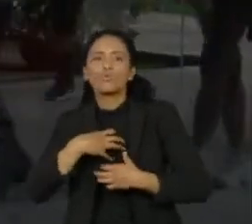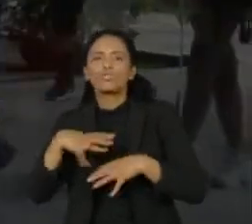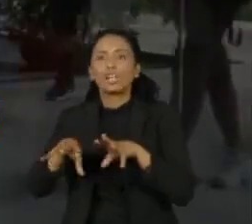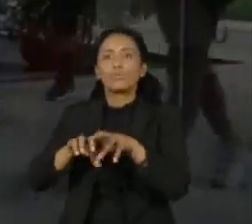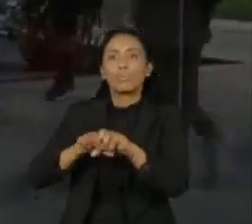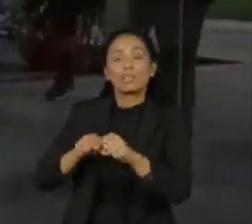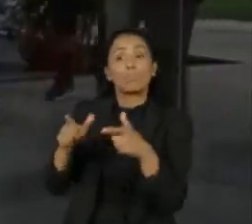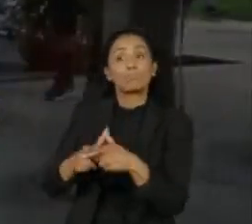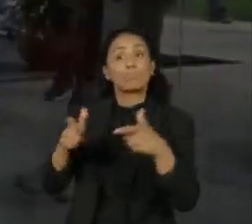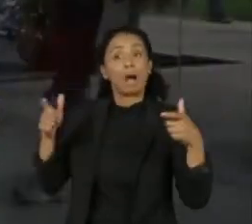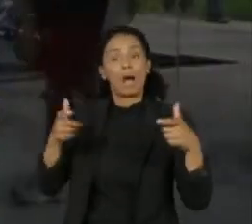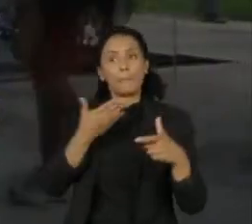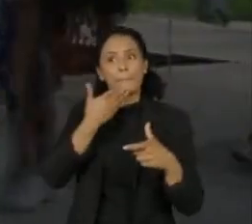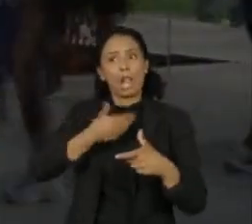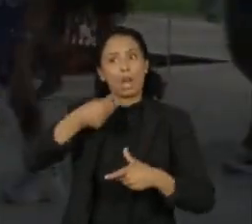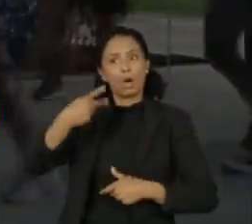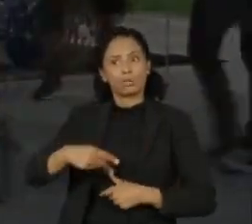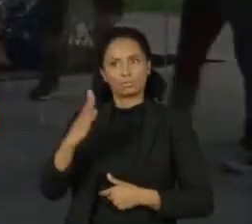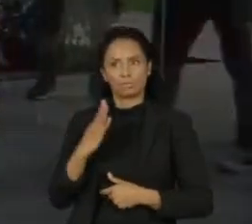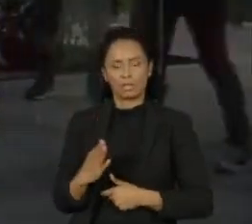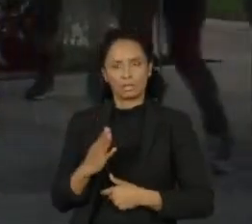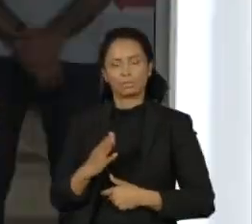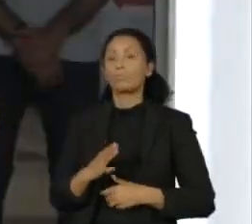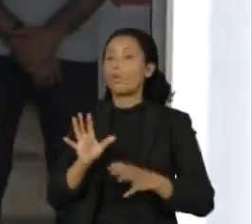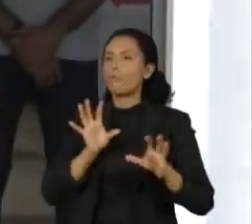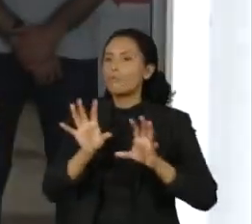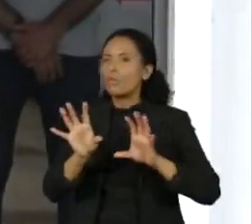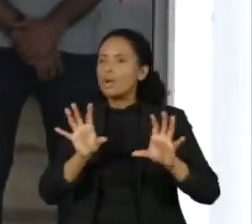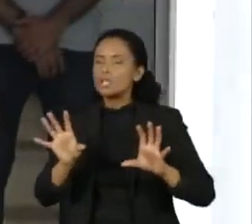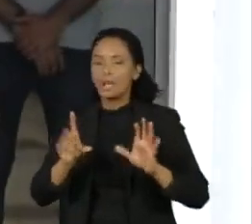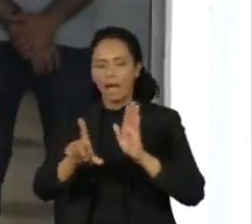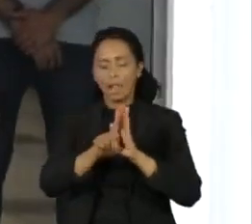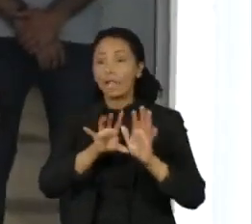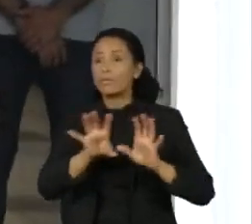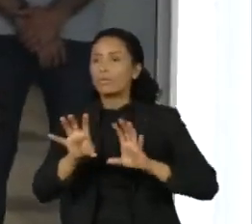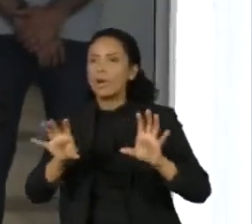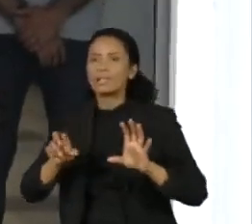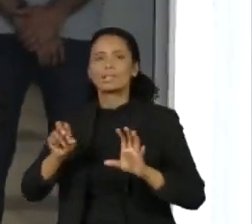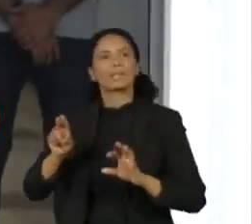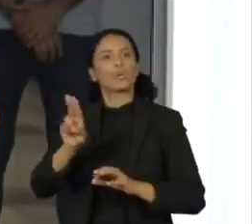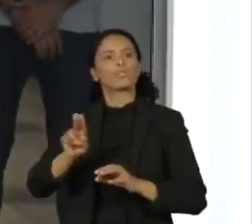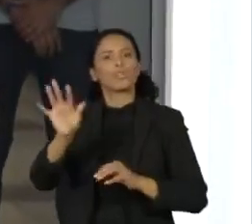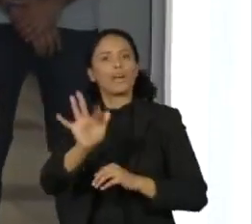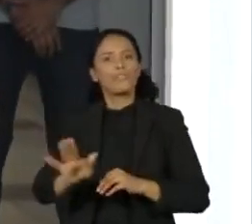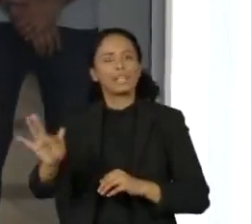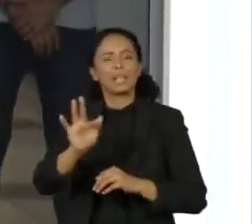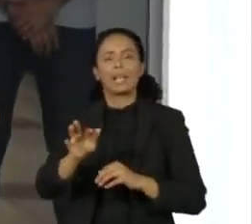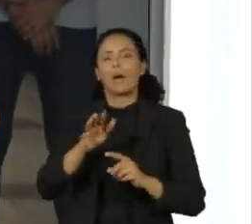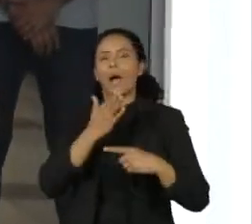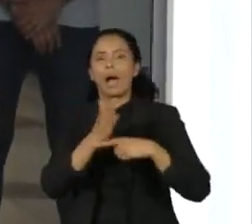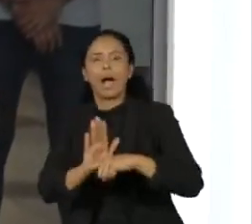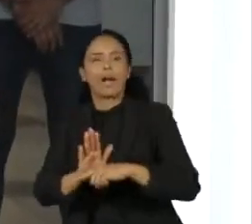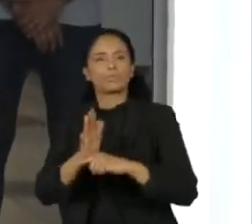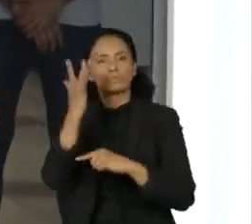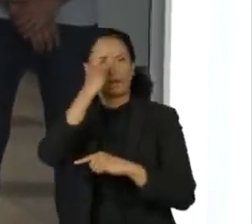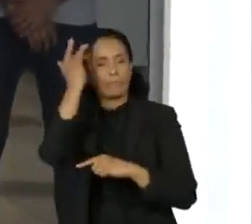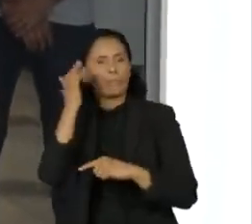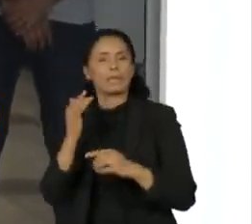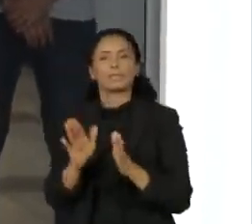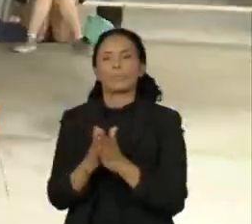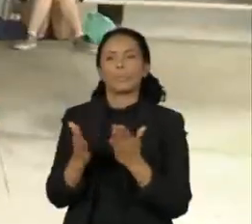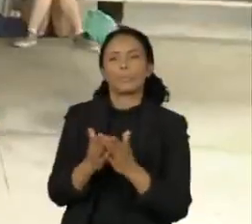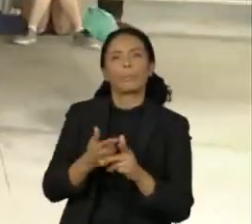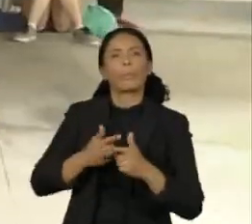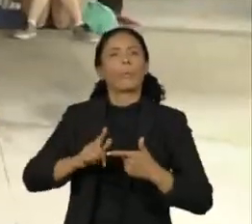lei estabelece que universidades federais reservem vagas para pessoas de baixa renda, estudantes da rede pública,